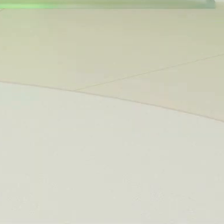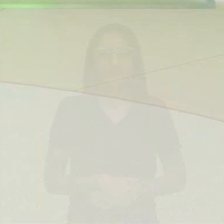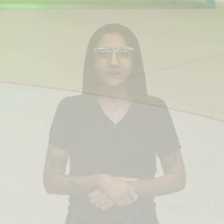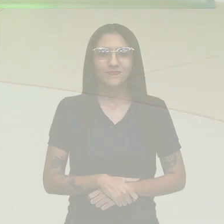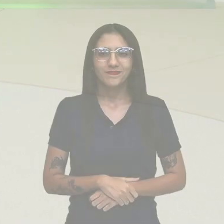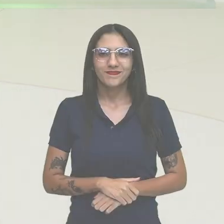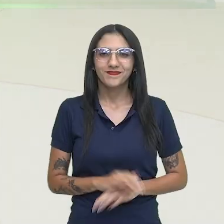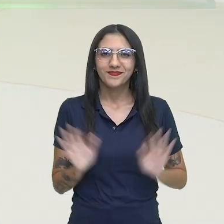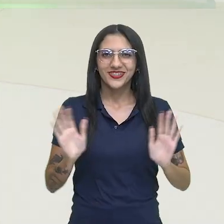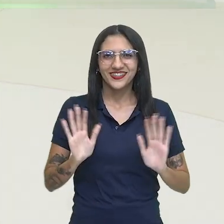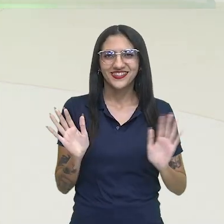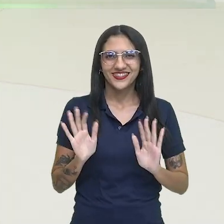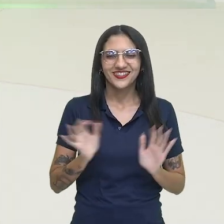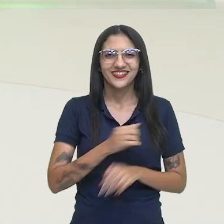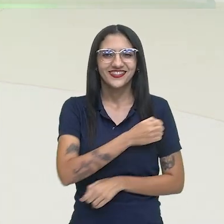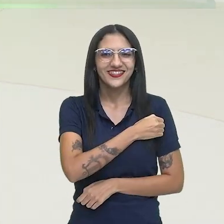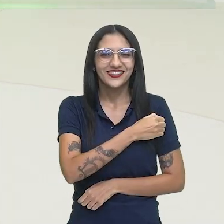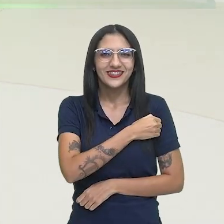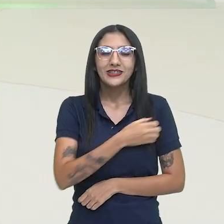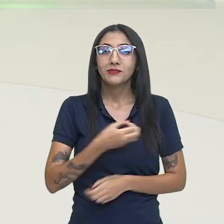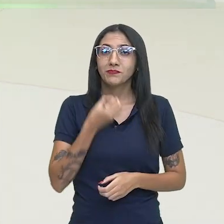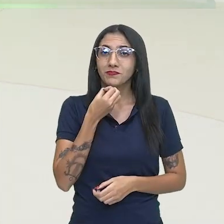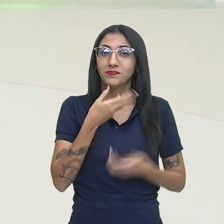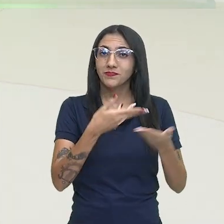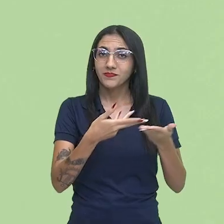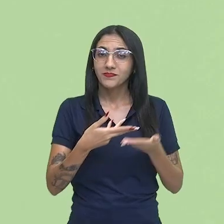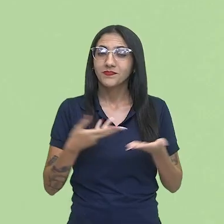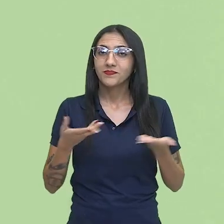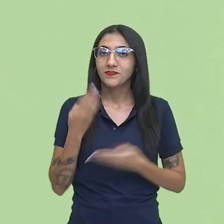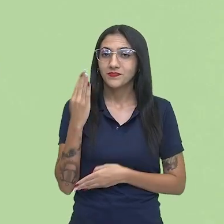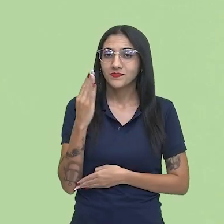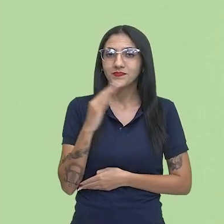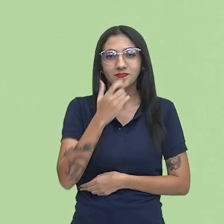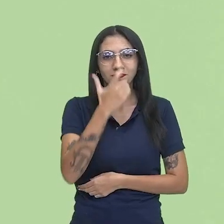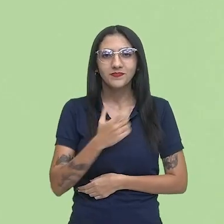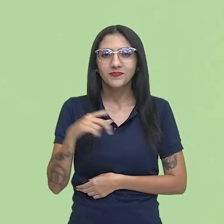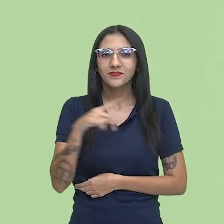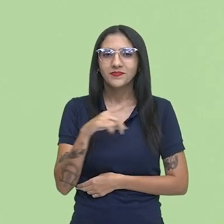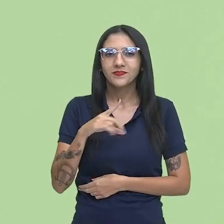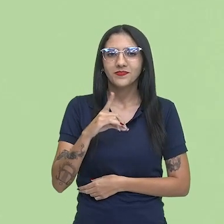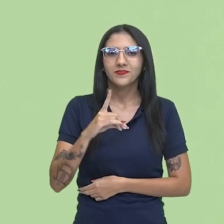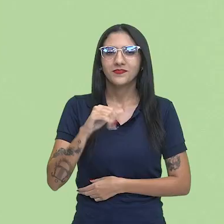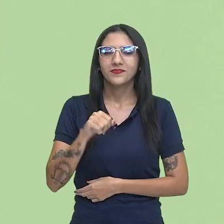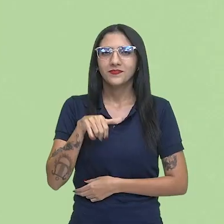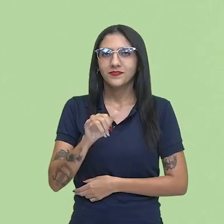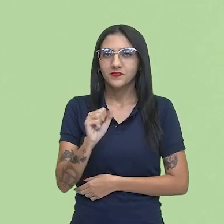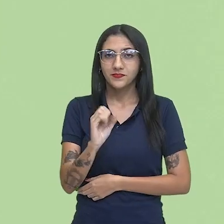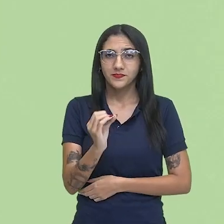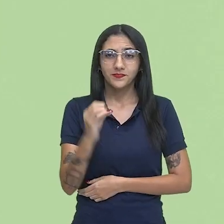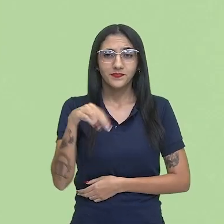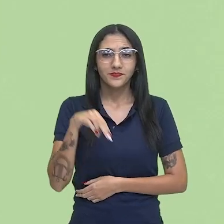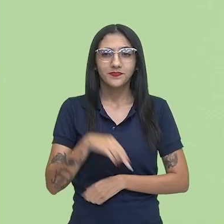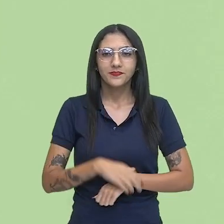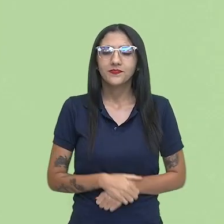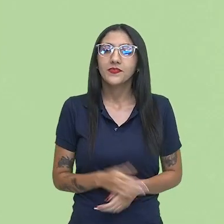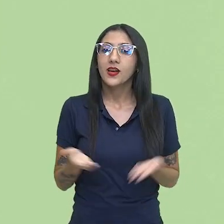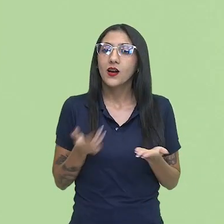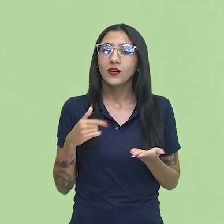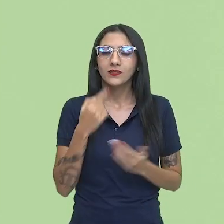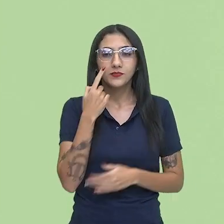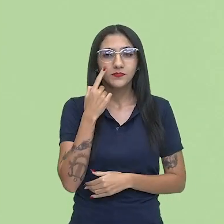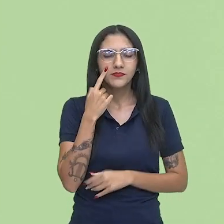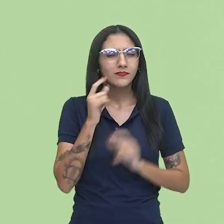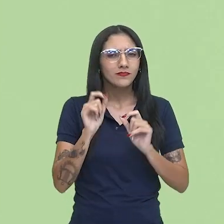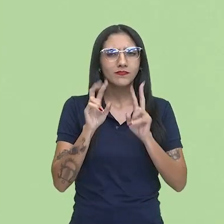Olá, sejam bem-vindos para a nossa aula de Biologia. Eu sou o professor Daison Jardim e vamos ver aí o que temos